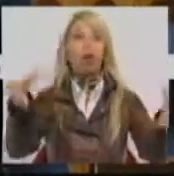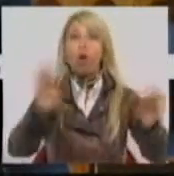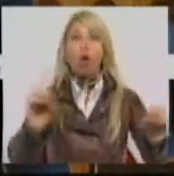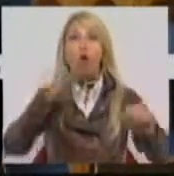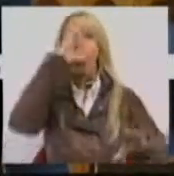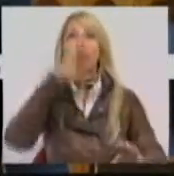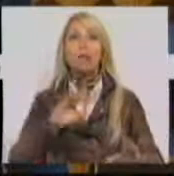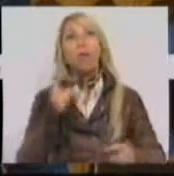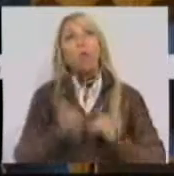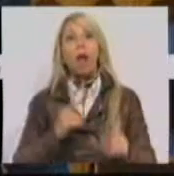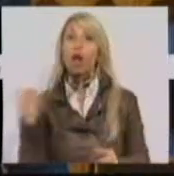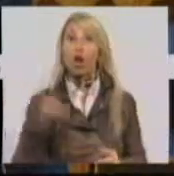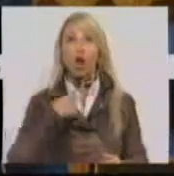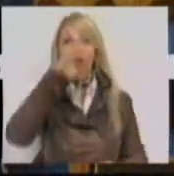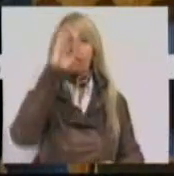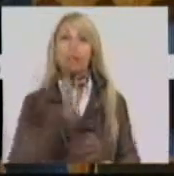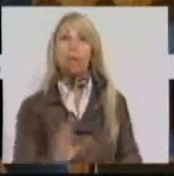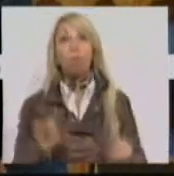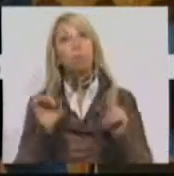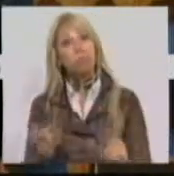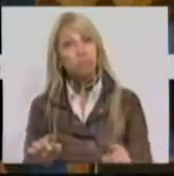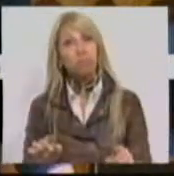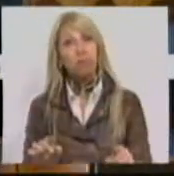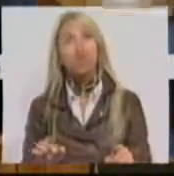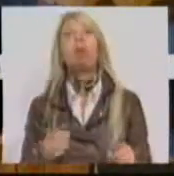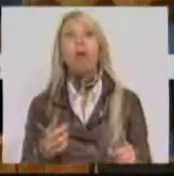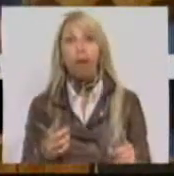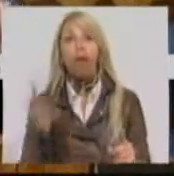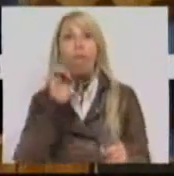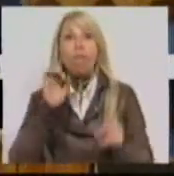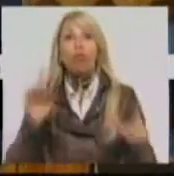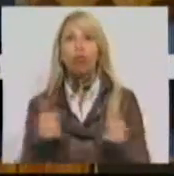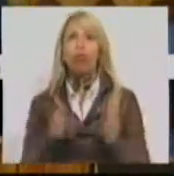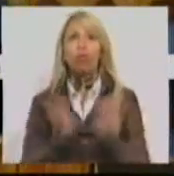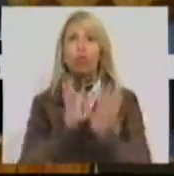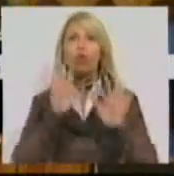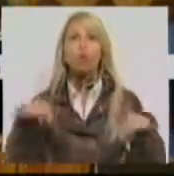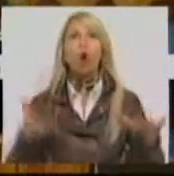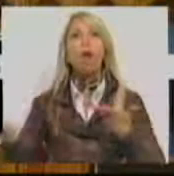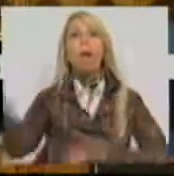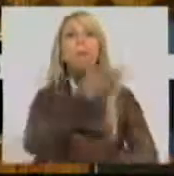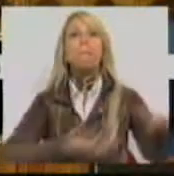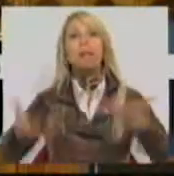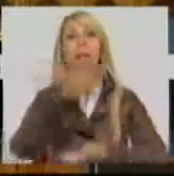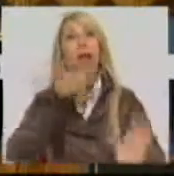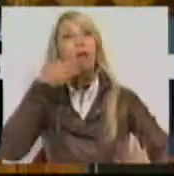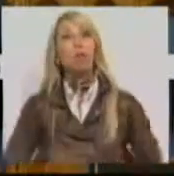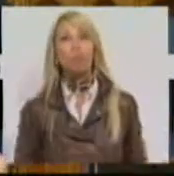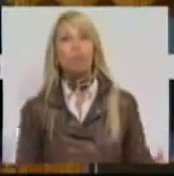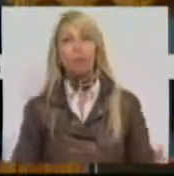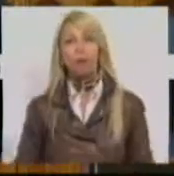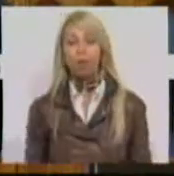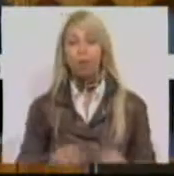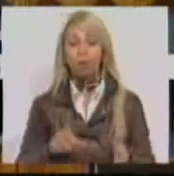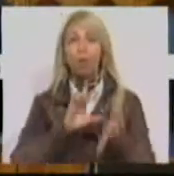isso mesmo, é permitir que todos possam partilhar um saber. Portanto, é isto que está em causa. Em relação aos projetos de